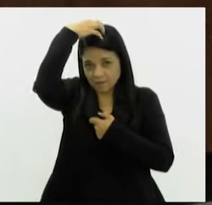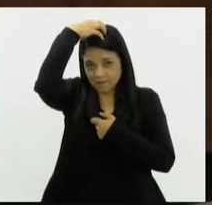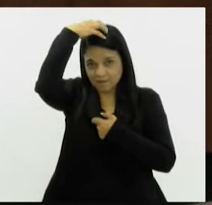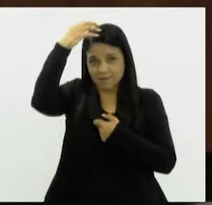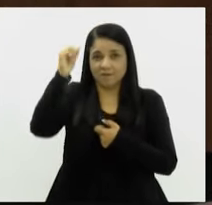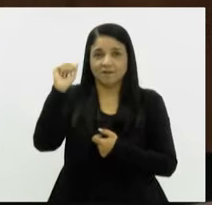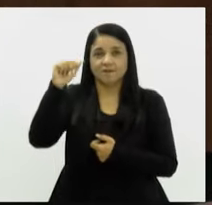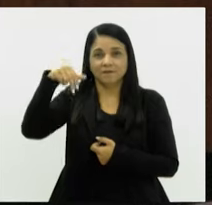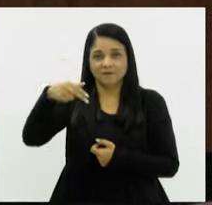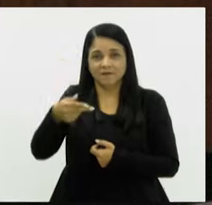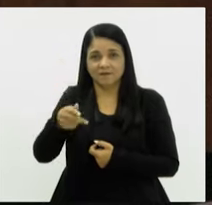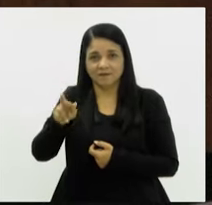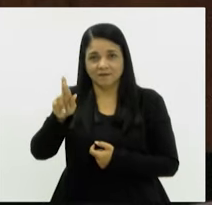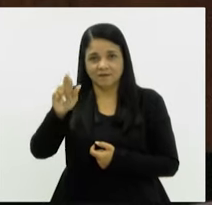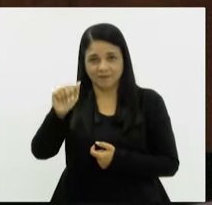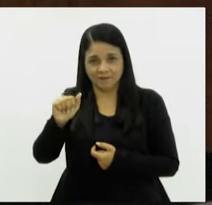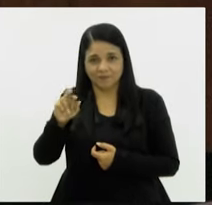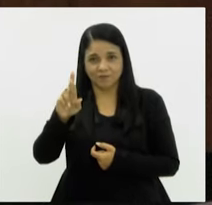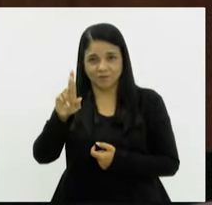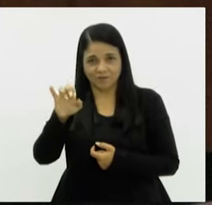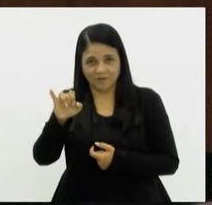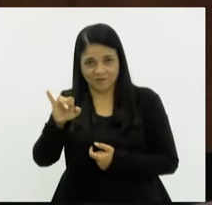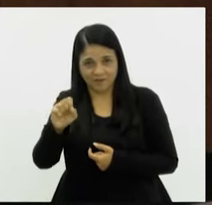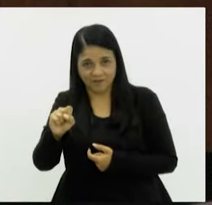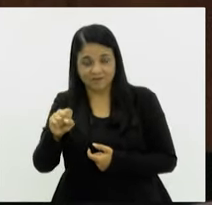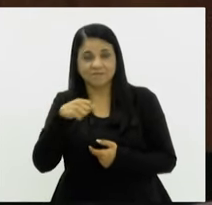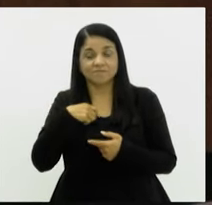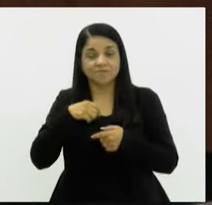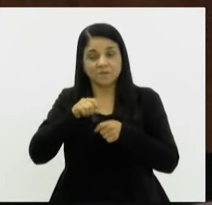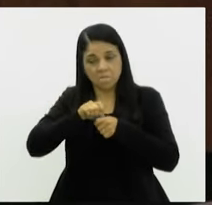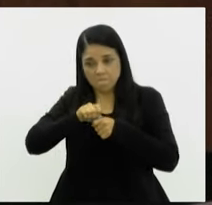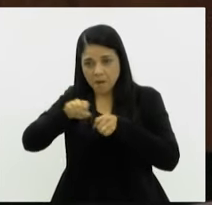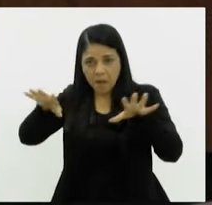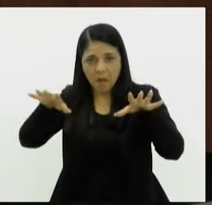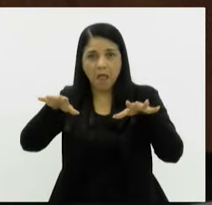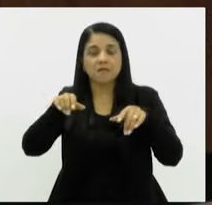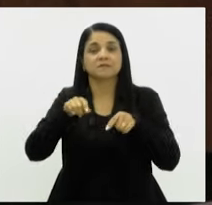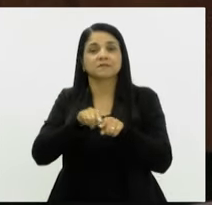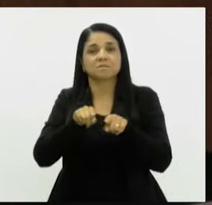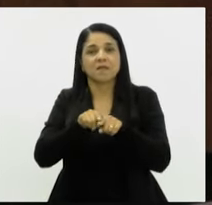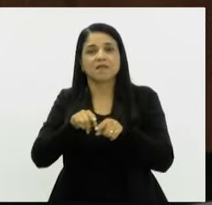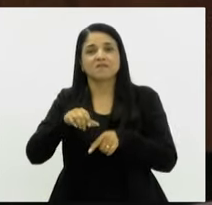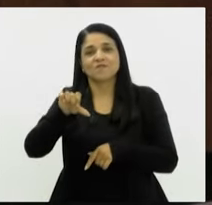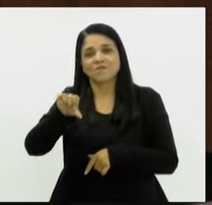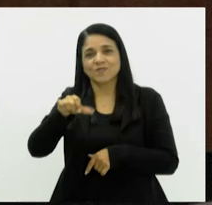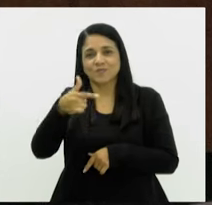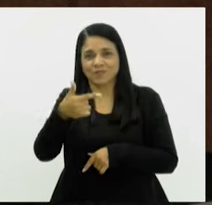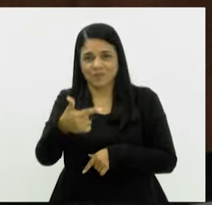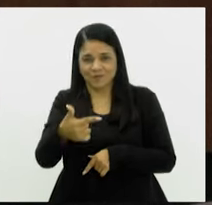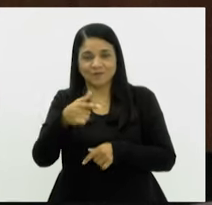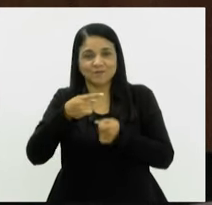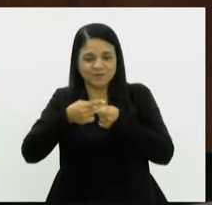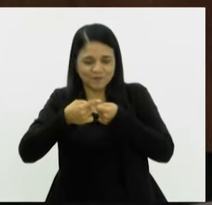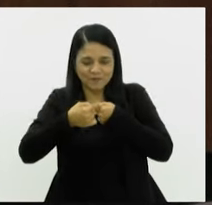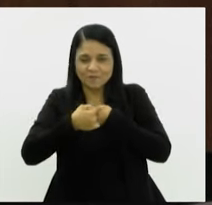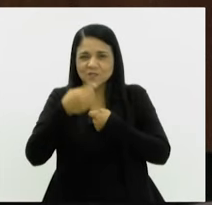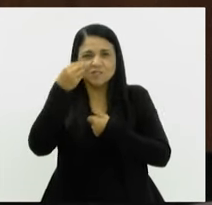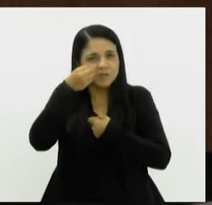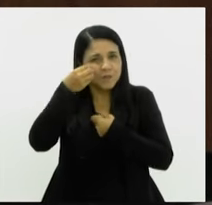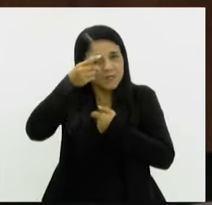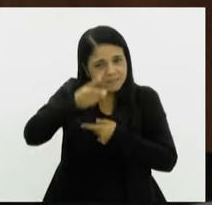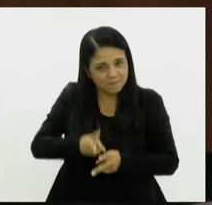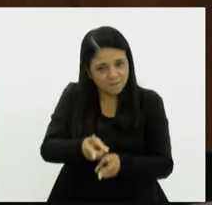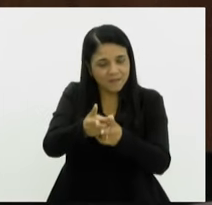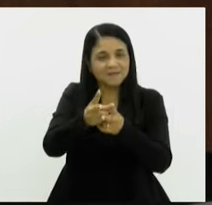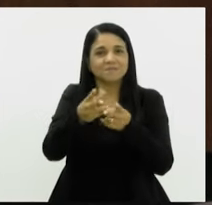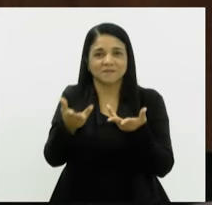ele também possa expandir para os 92 municípios fluminenses essa mesma experiência.